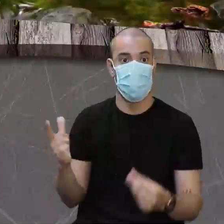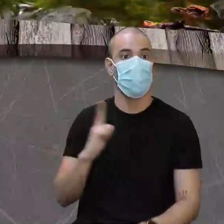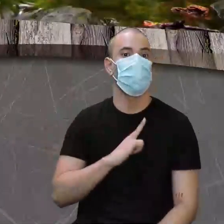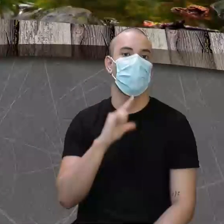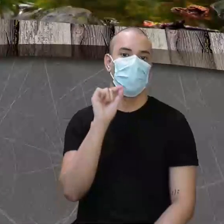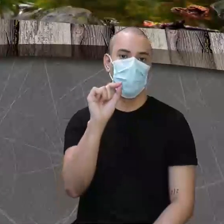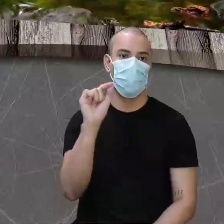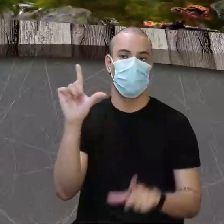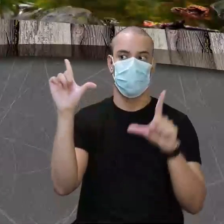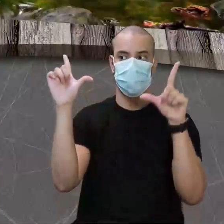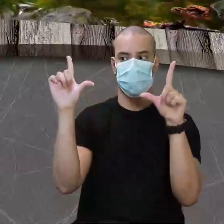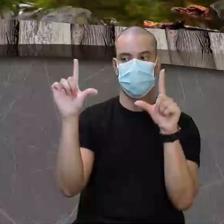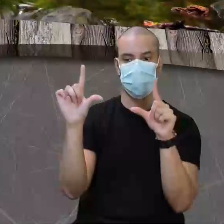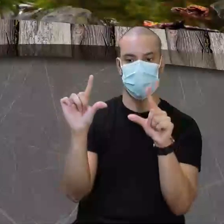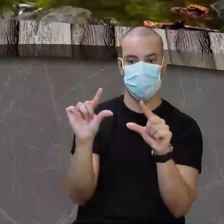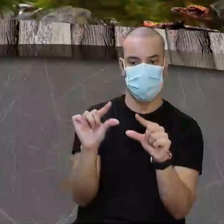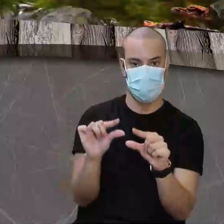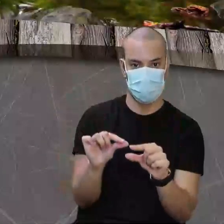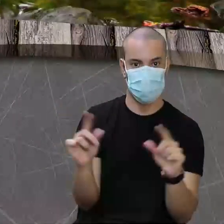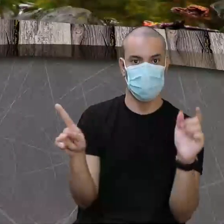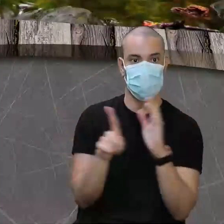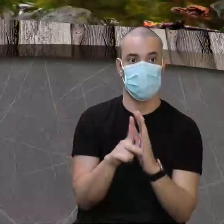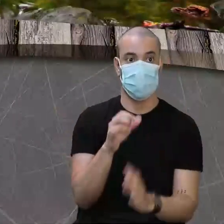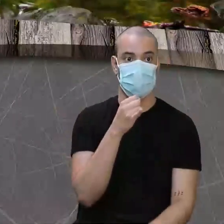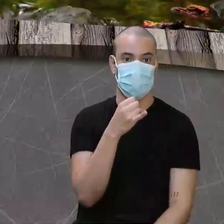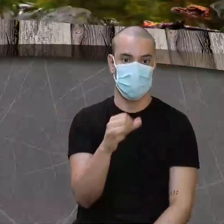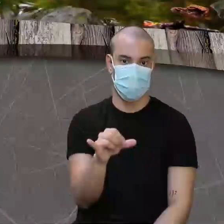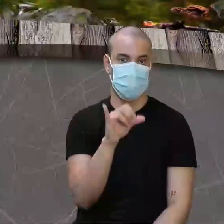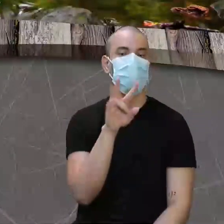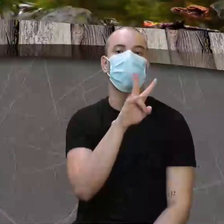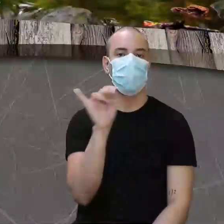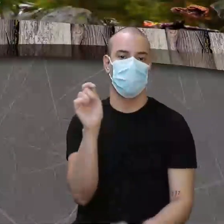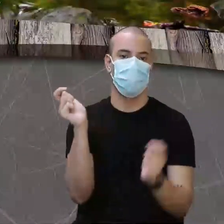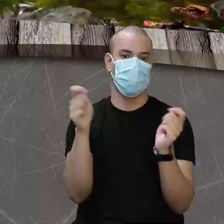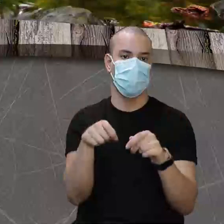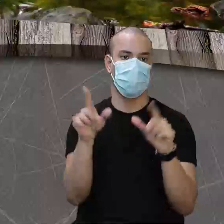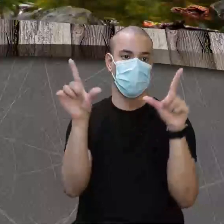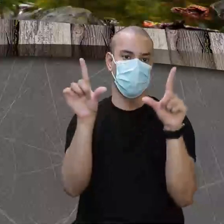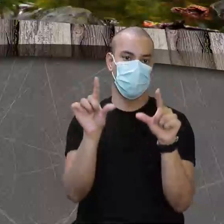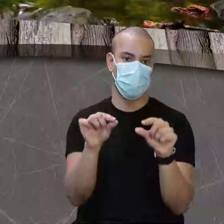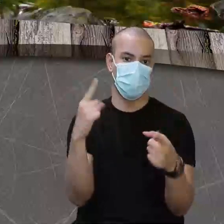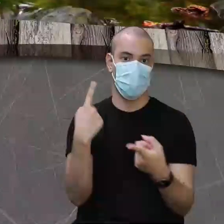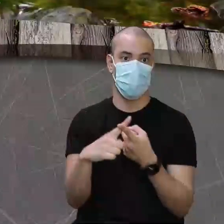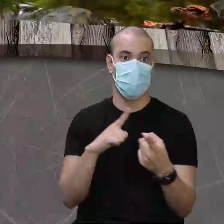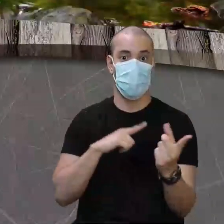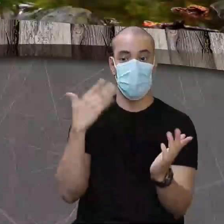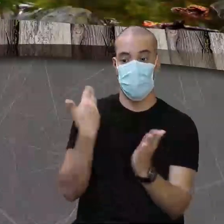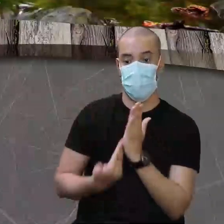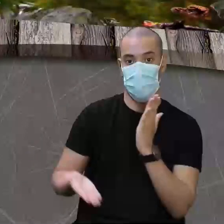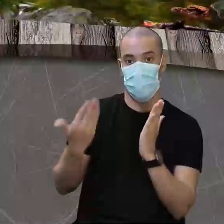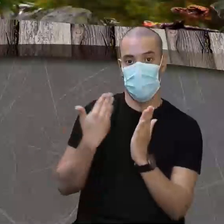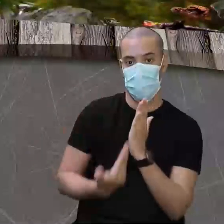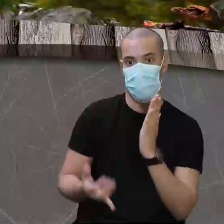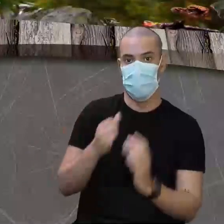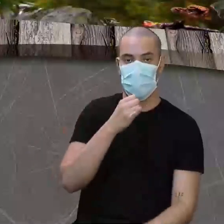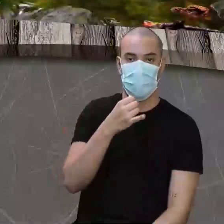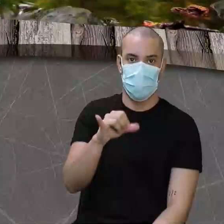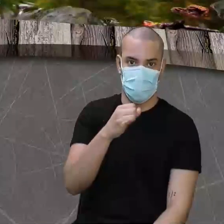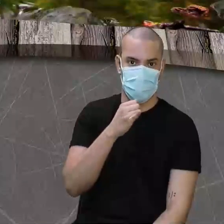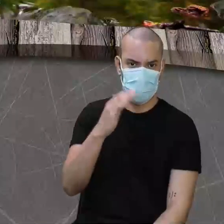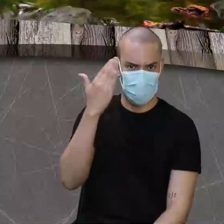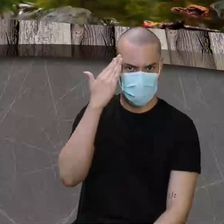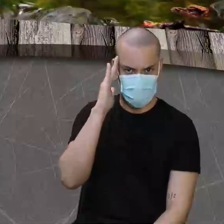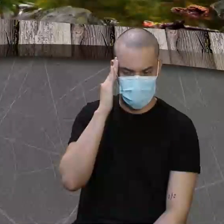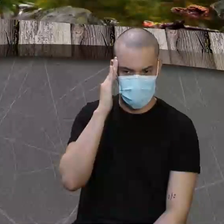vai ter uma diminuição dessa energia. Ela vai diminuindo porque vai haver perda de energia,